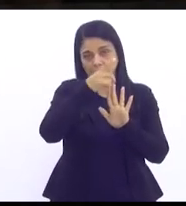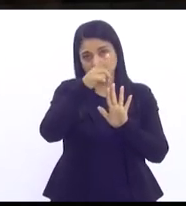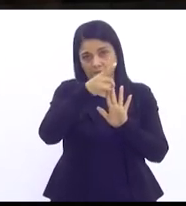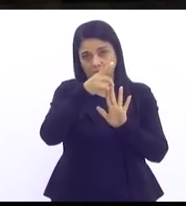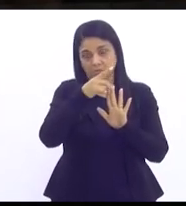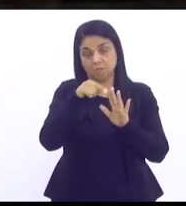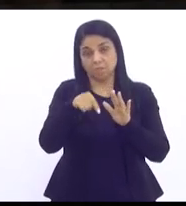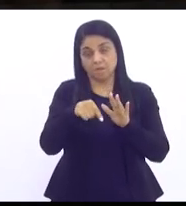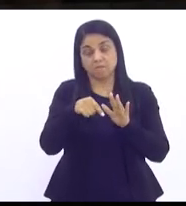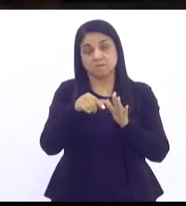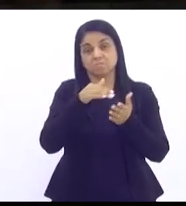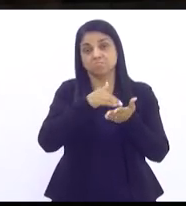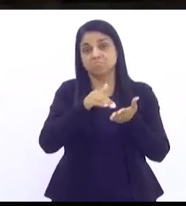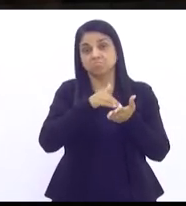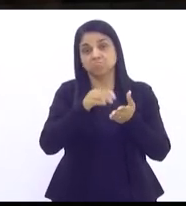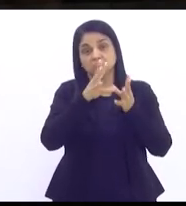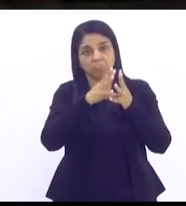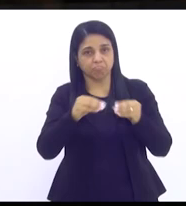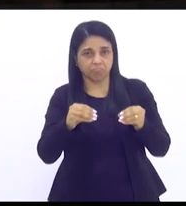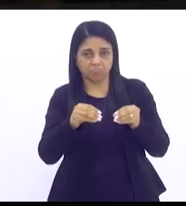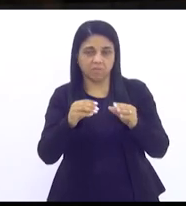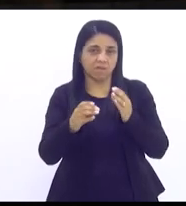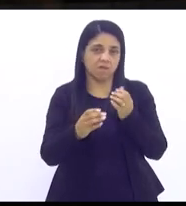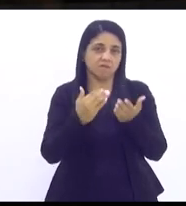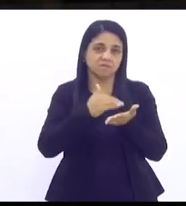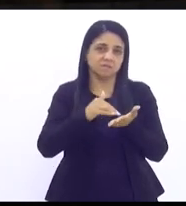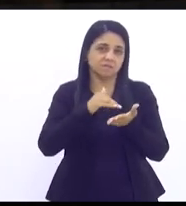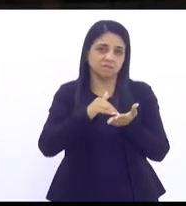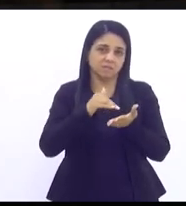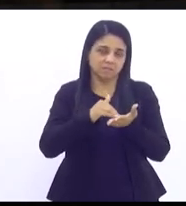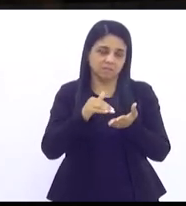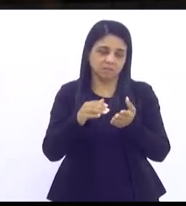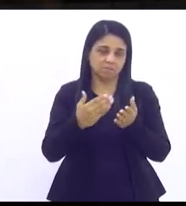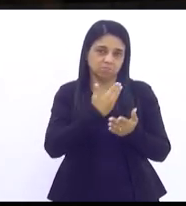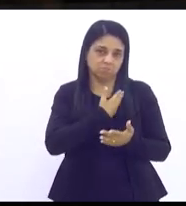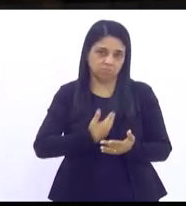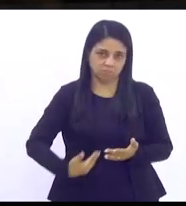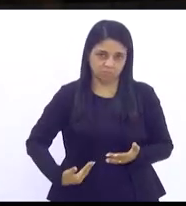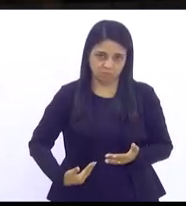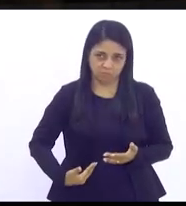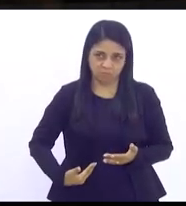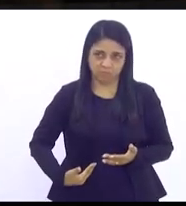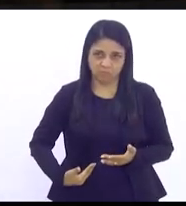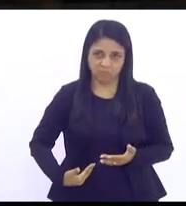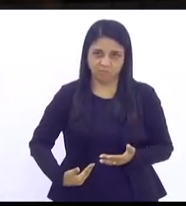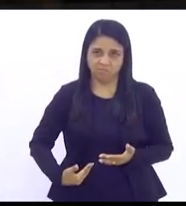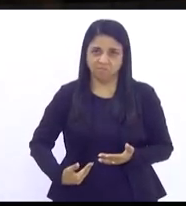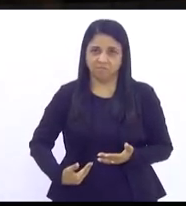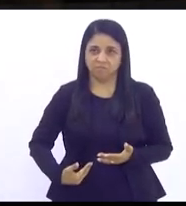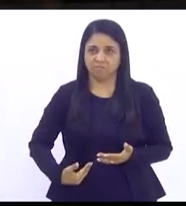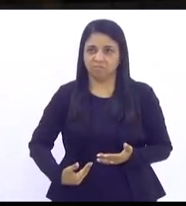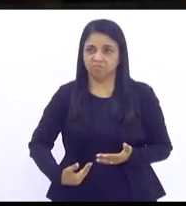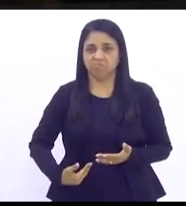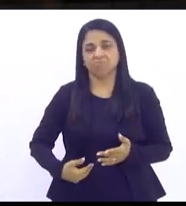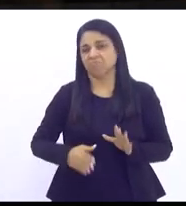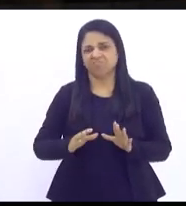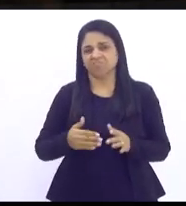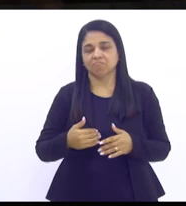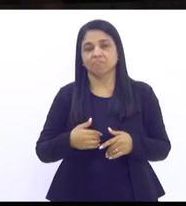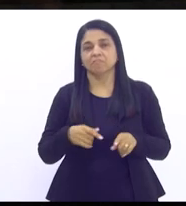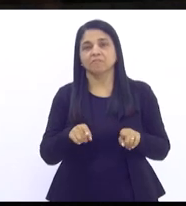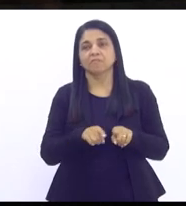extinguiu a Secretaria de Segurança Pública, ele criou a Secretaria da Polícia Civil,